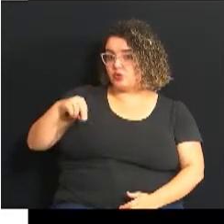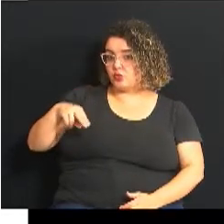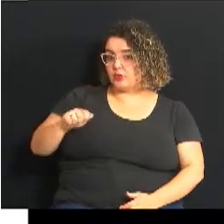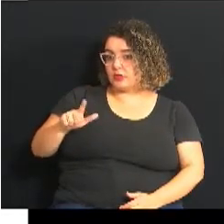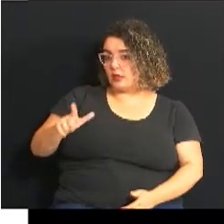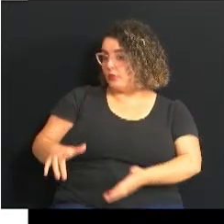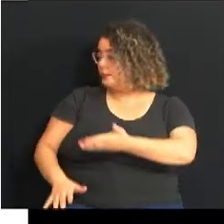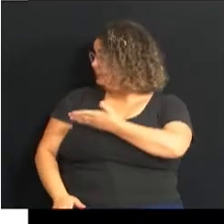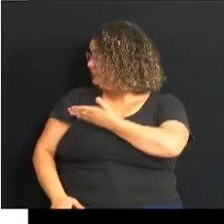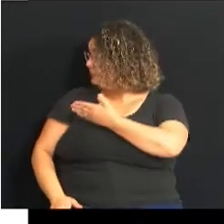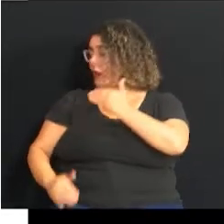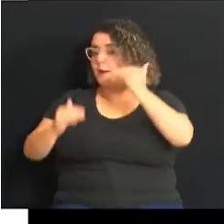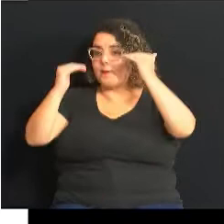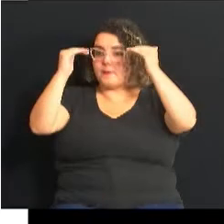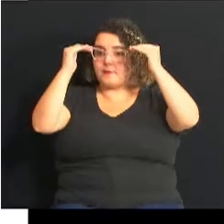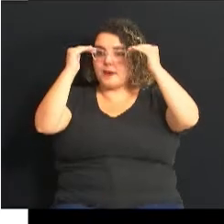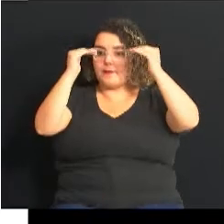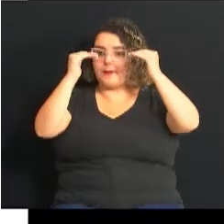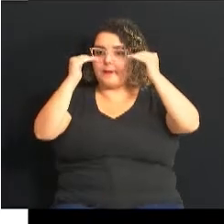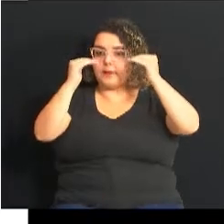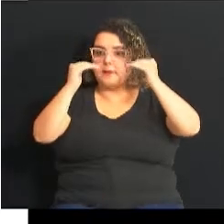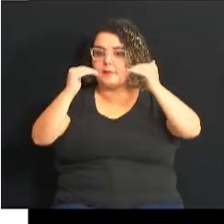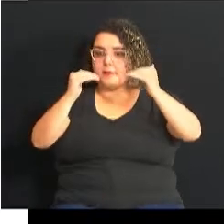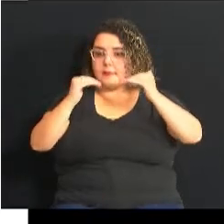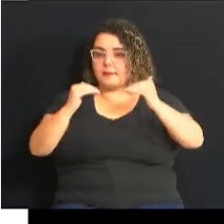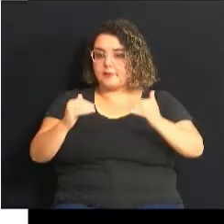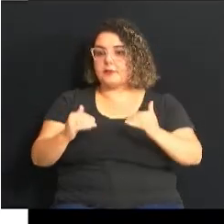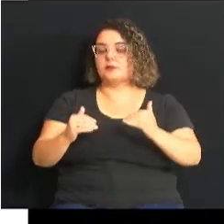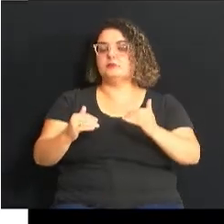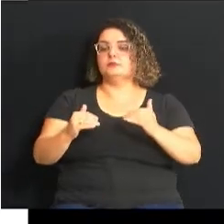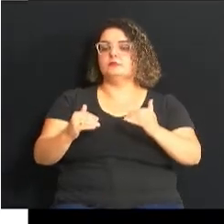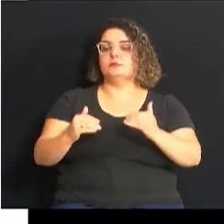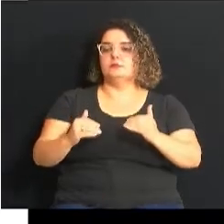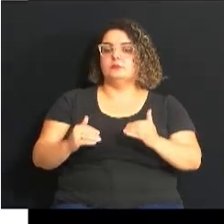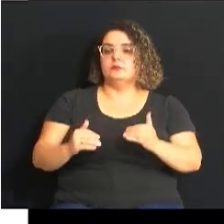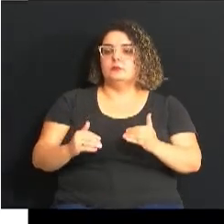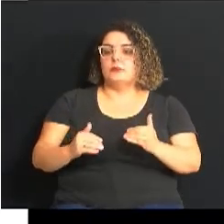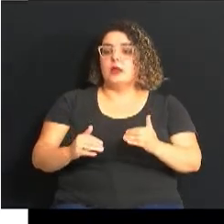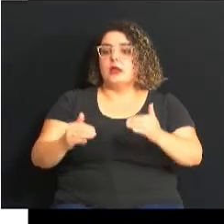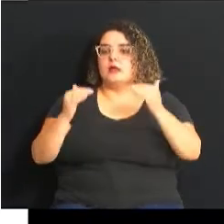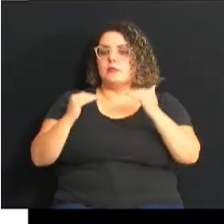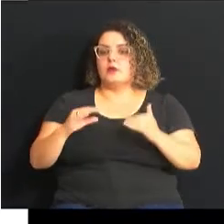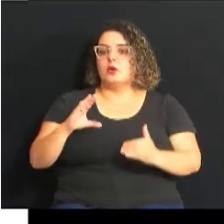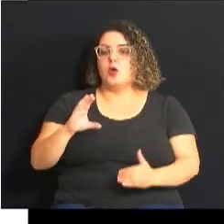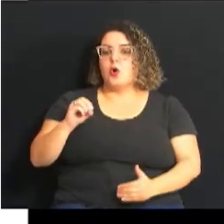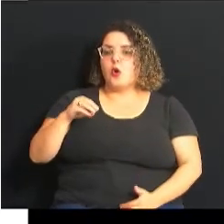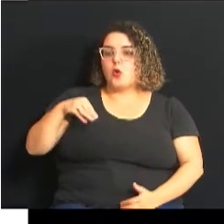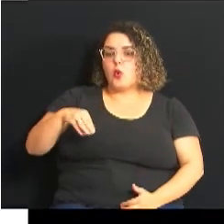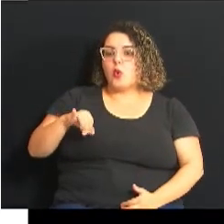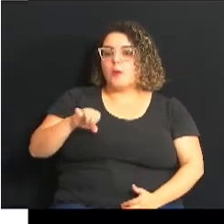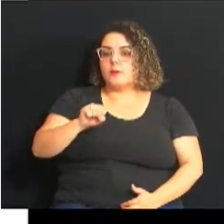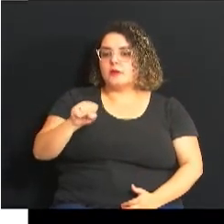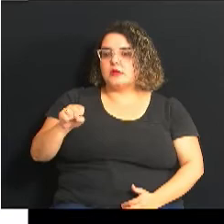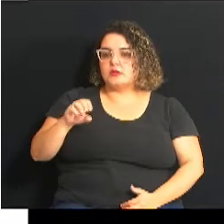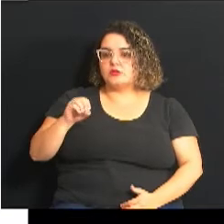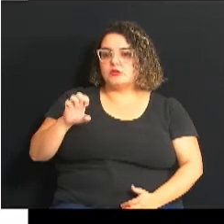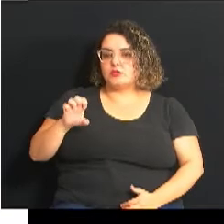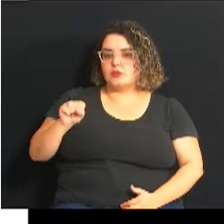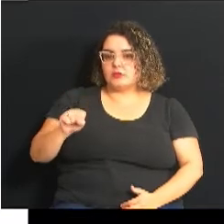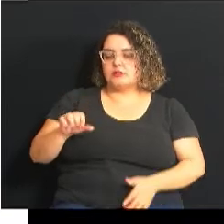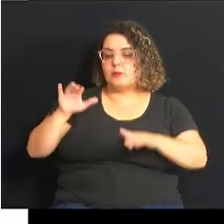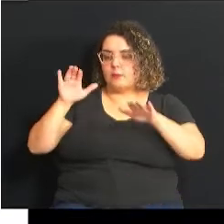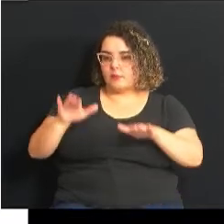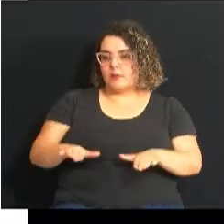entendo legislativo, a história da Câmara, vereadores, mesa diretora, e aí logo abaixo, olha só, comissões permanentes. E